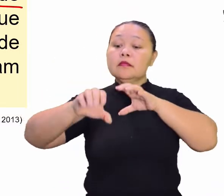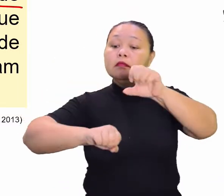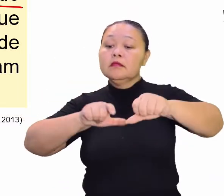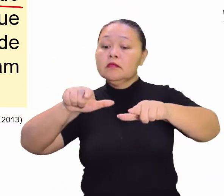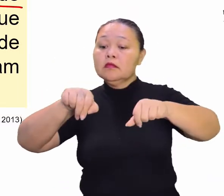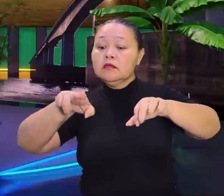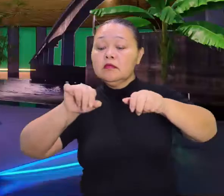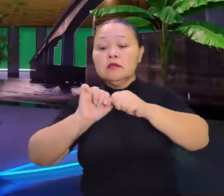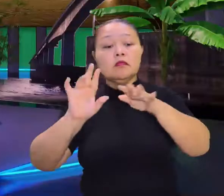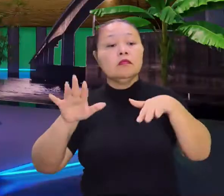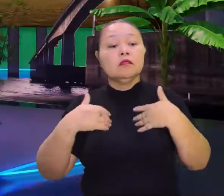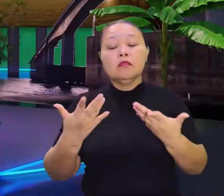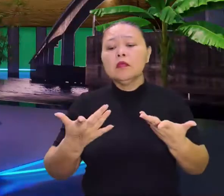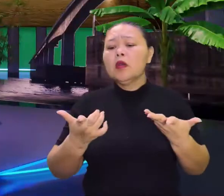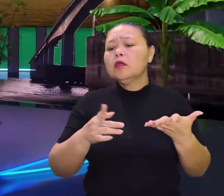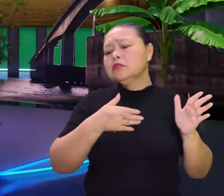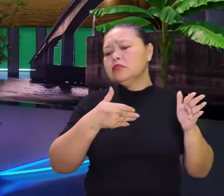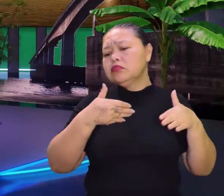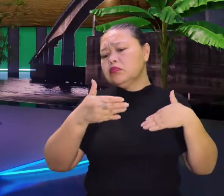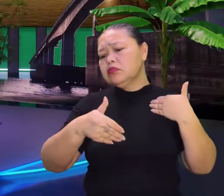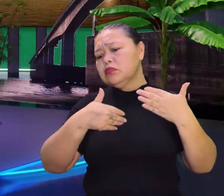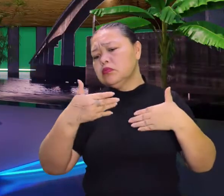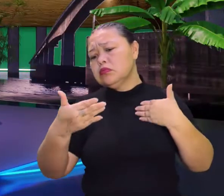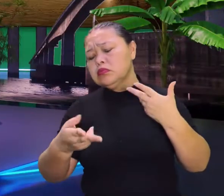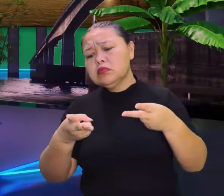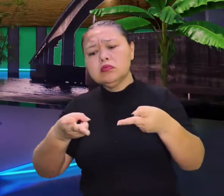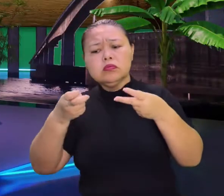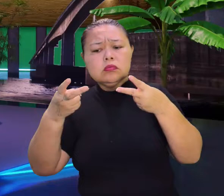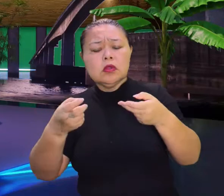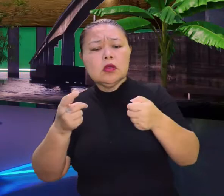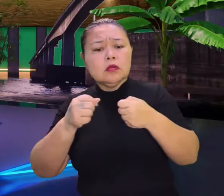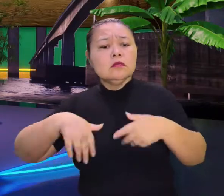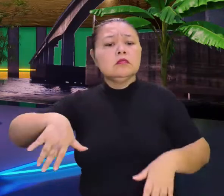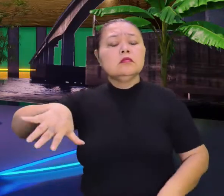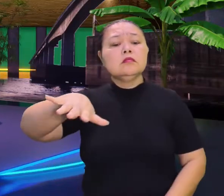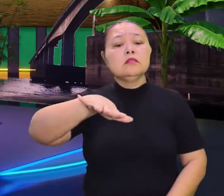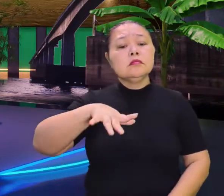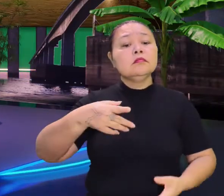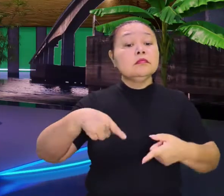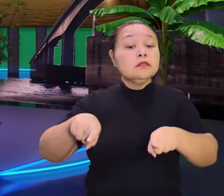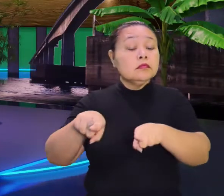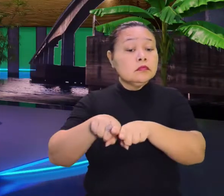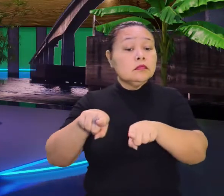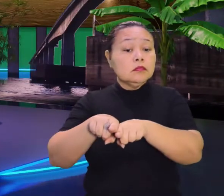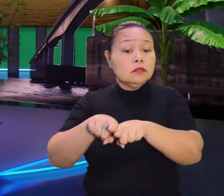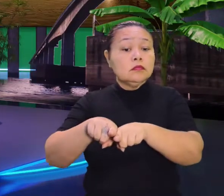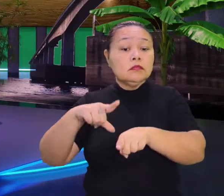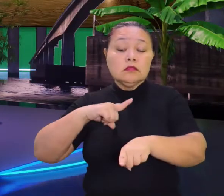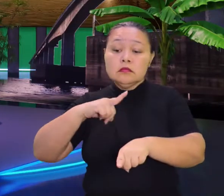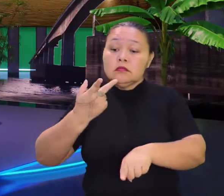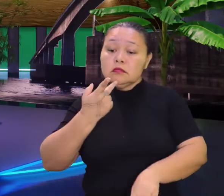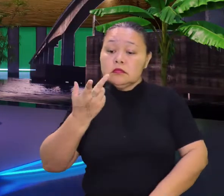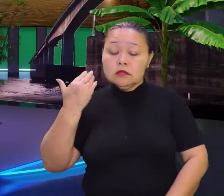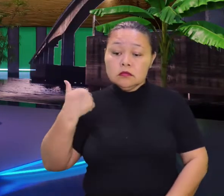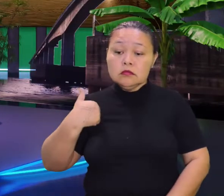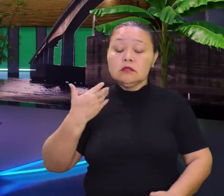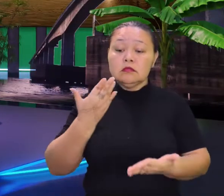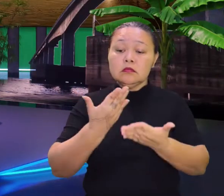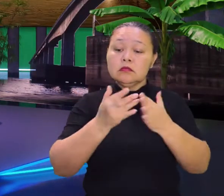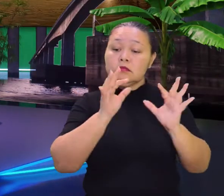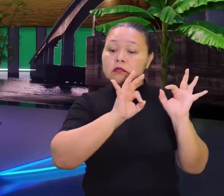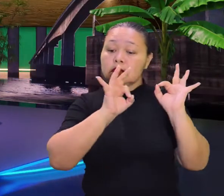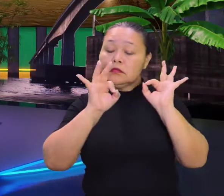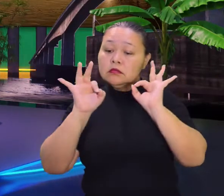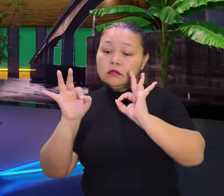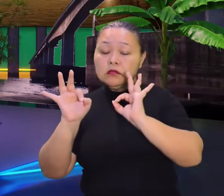colônias. Então, foi todo esse processo de exploração, galera, e também outras situações, como falamos na aula, a